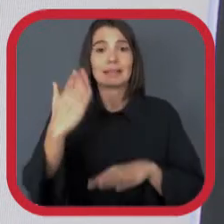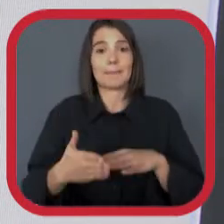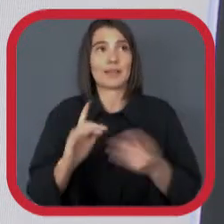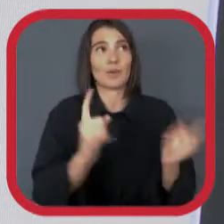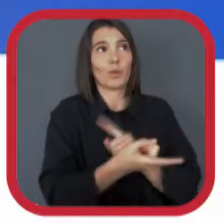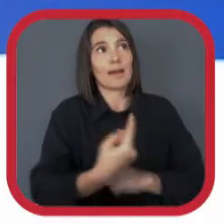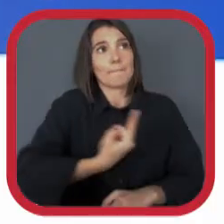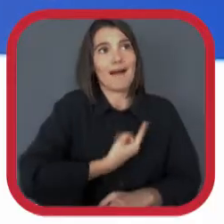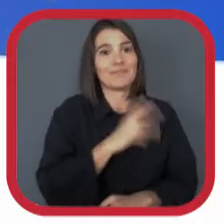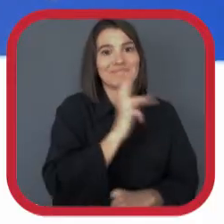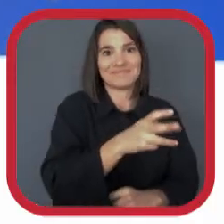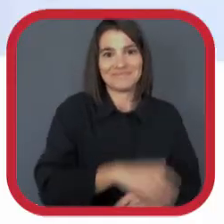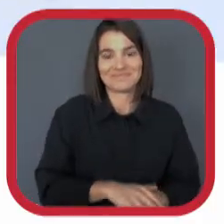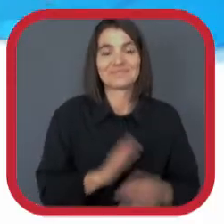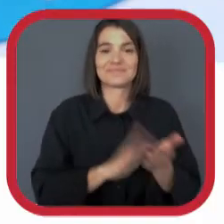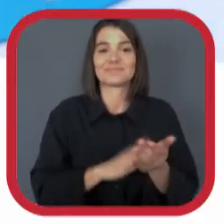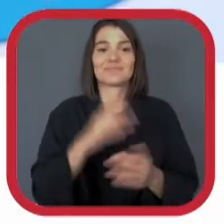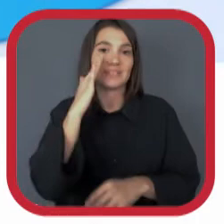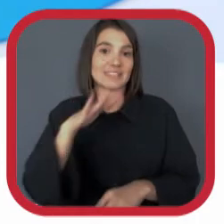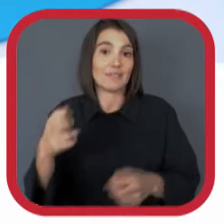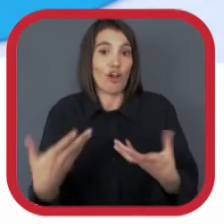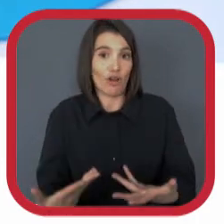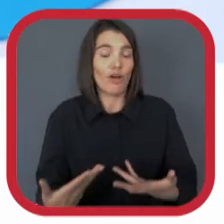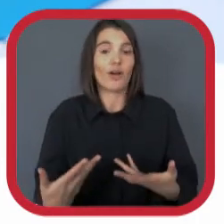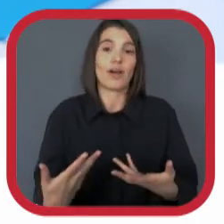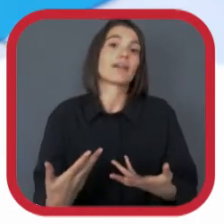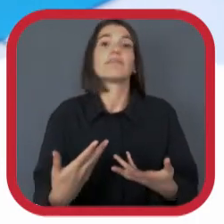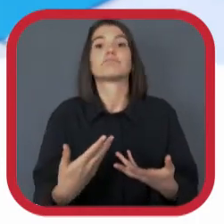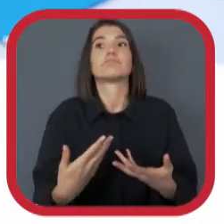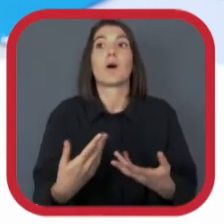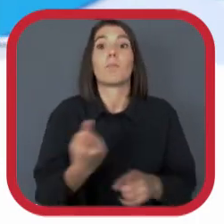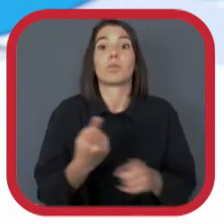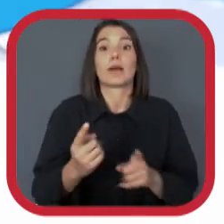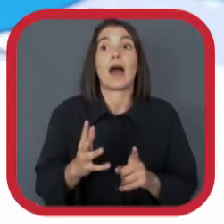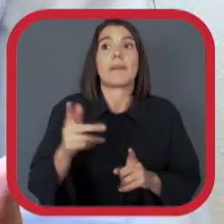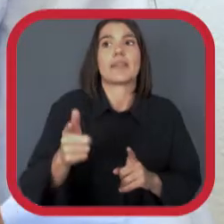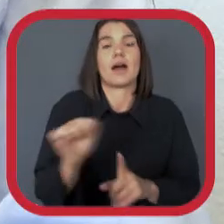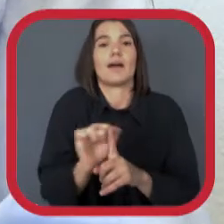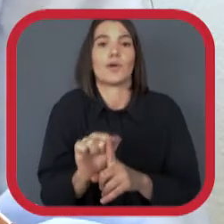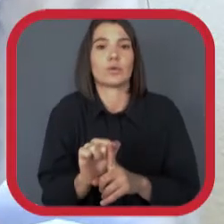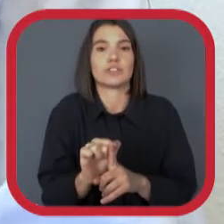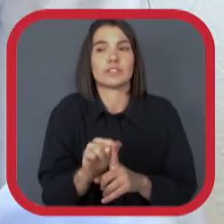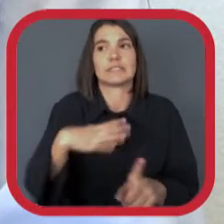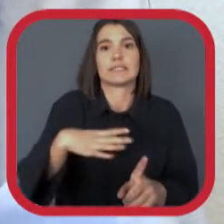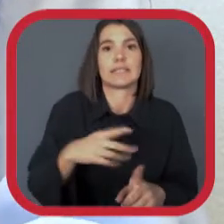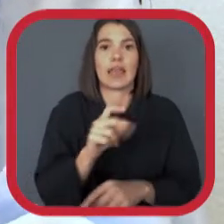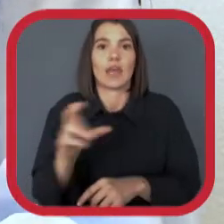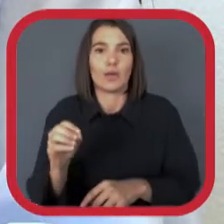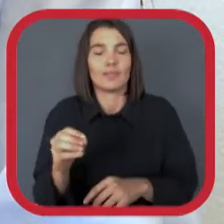repente temos que dar respostas. A evidência científica de hoje muitas vezes é o erro corrigido da amanhã, portanto estamos a